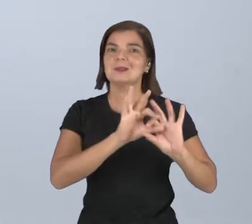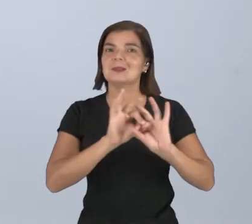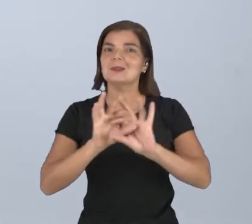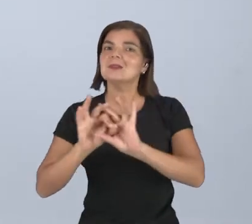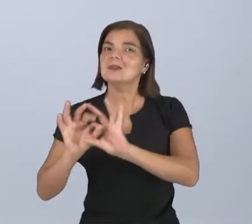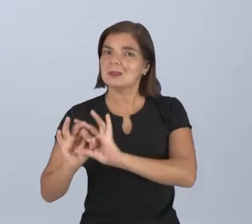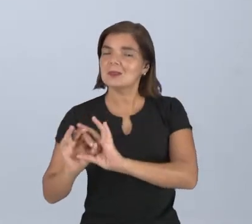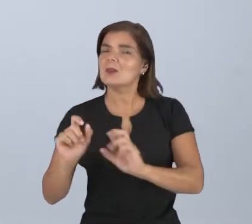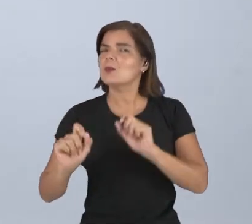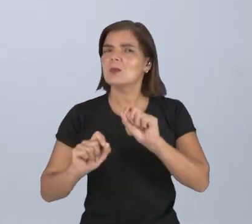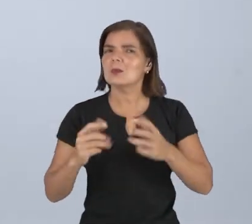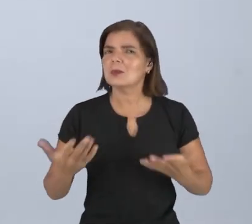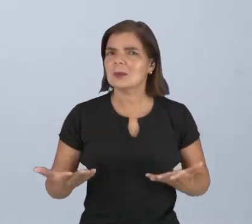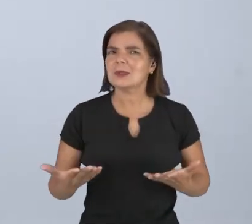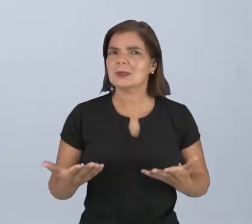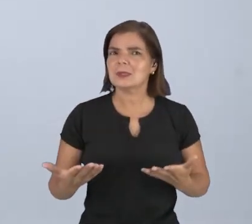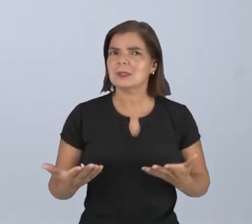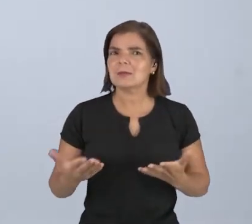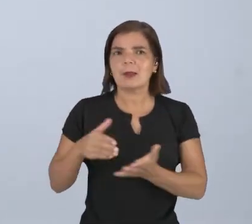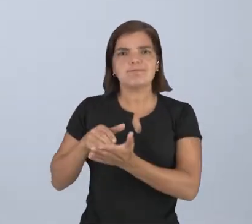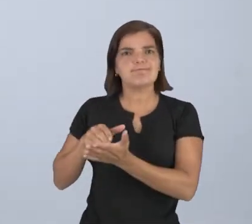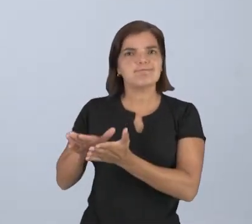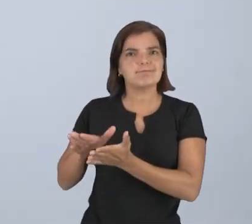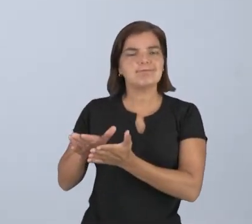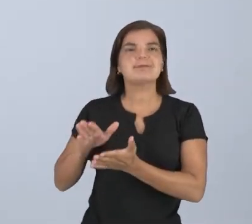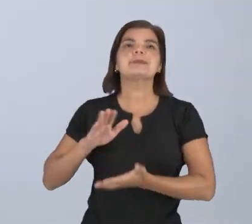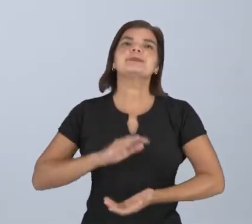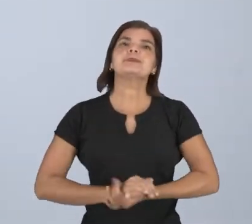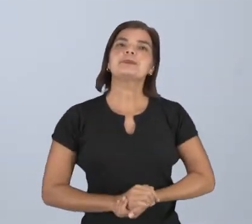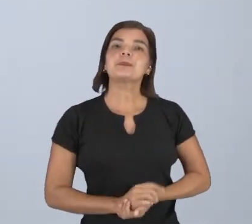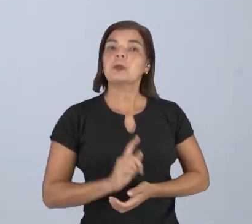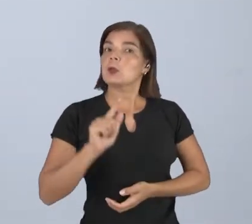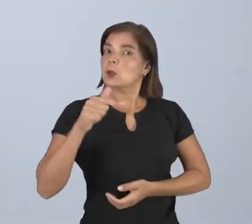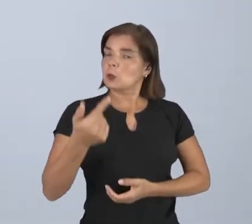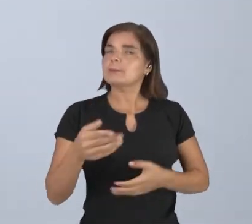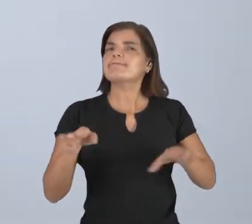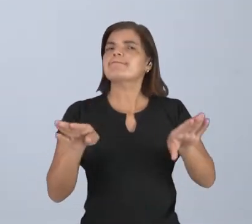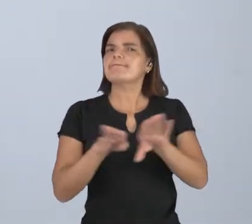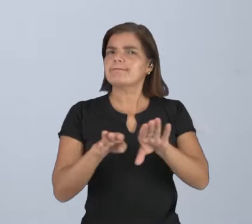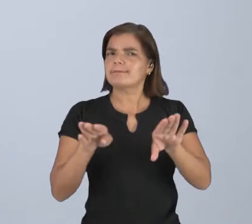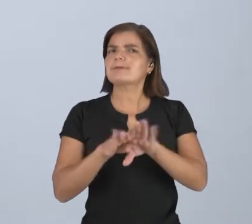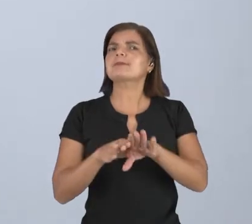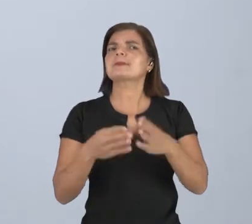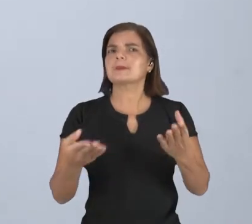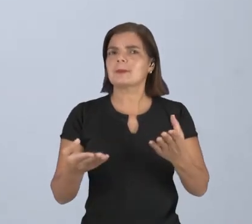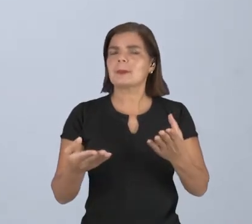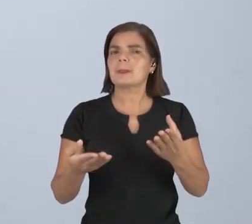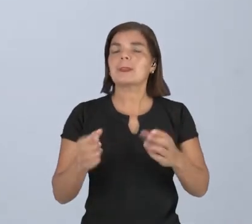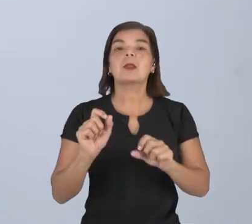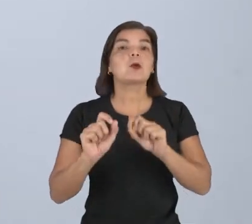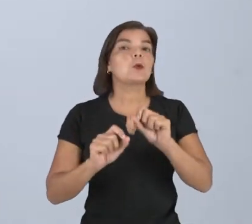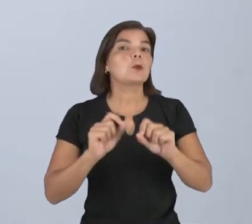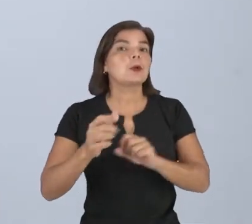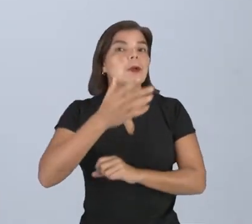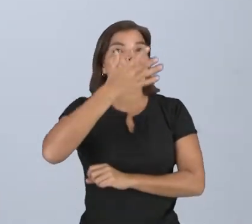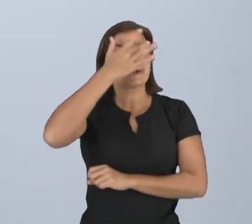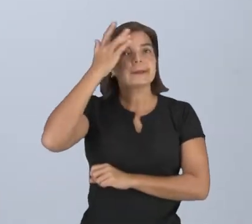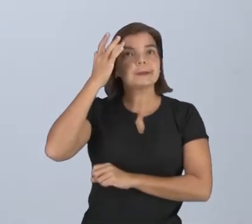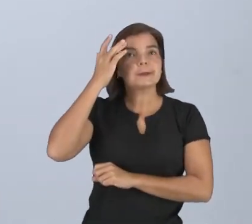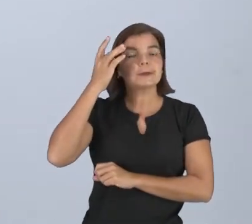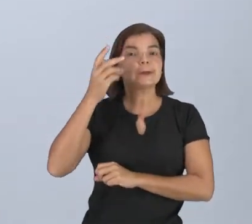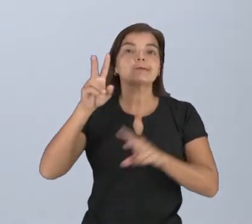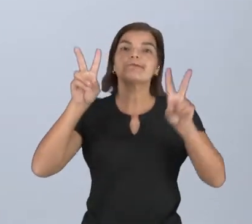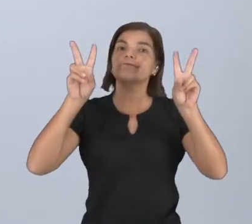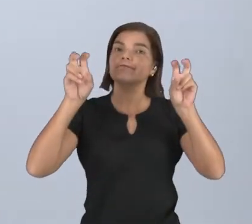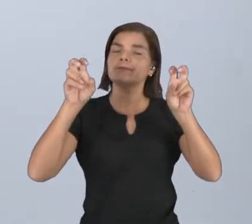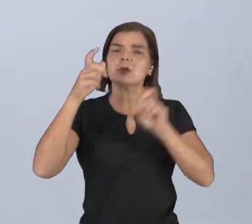contexto, ele vai ser então o quê? Dizimado, né? E aí outra questão também que se tem muito recorrente, pessoal, é esse